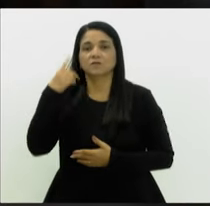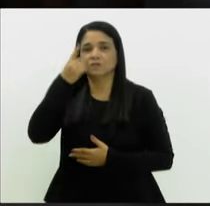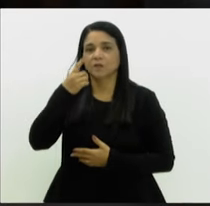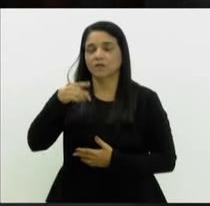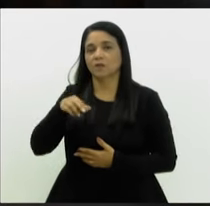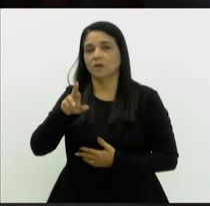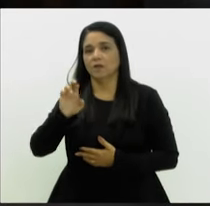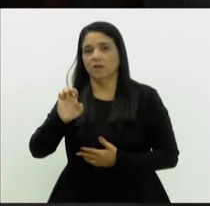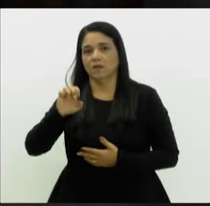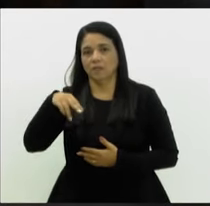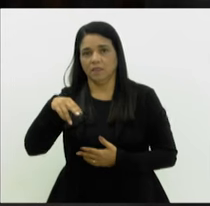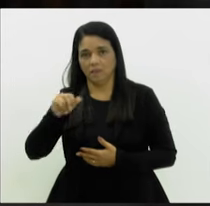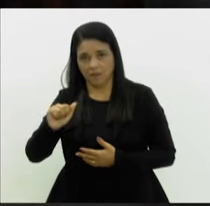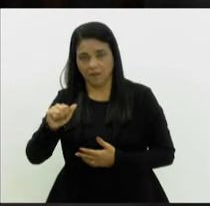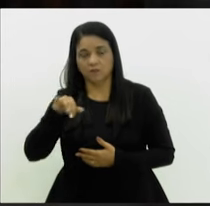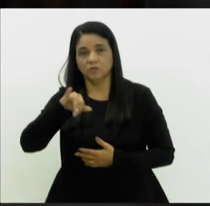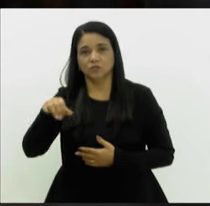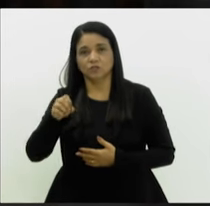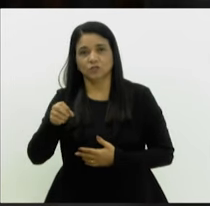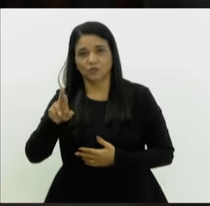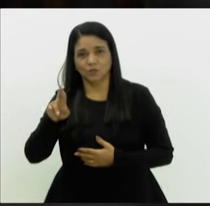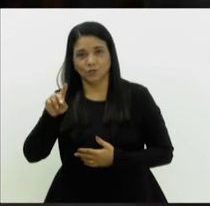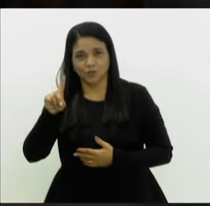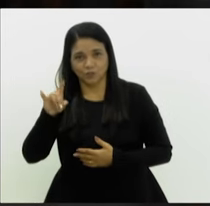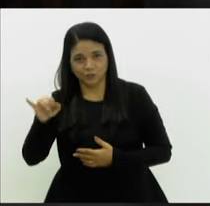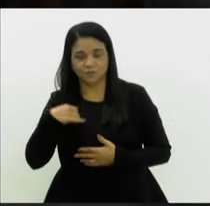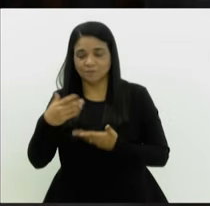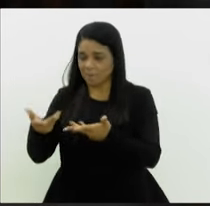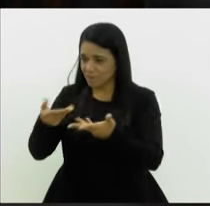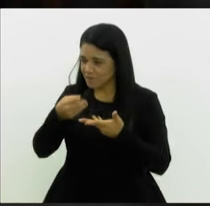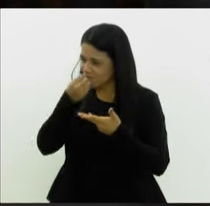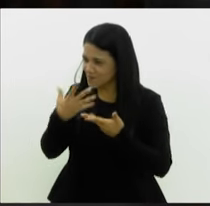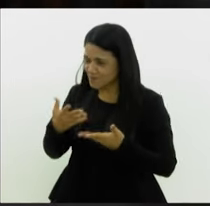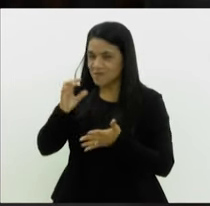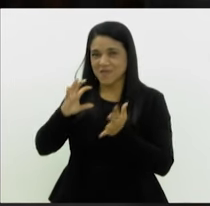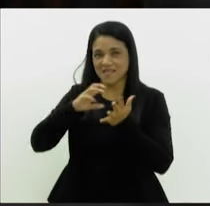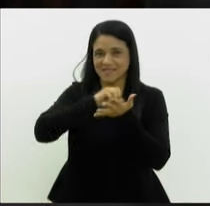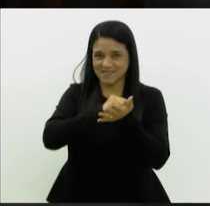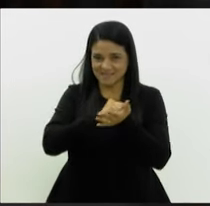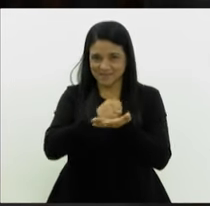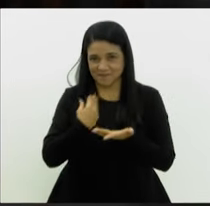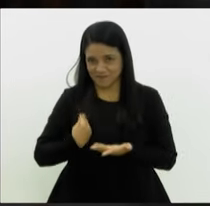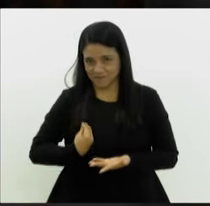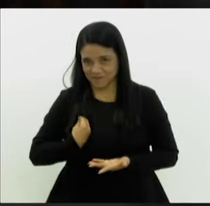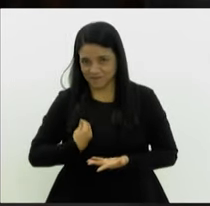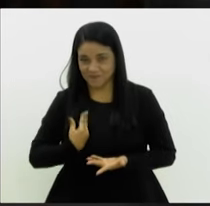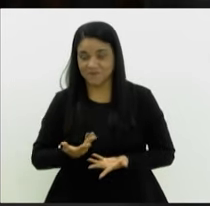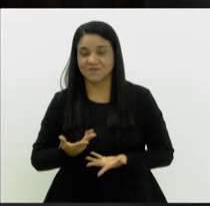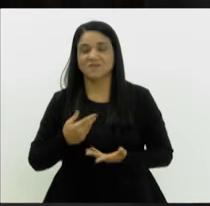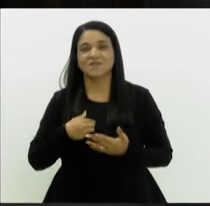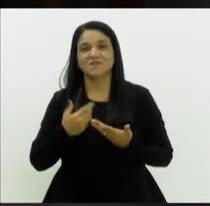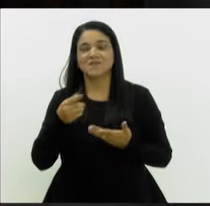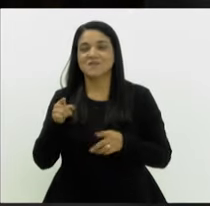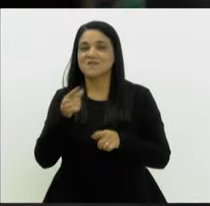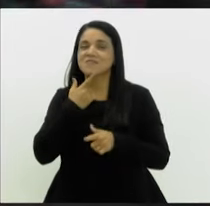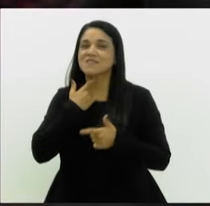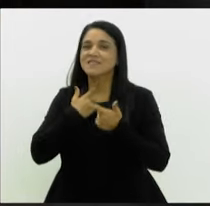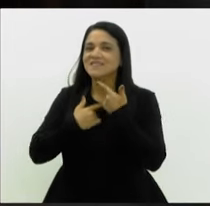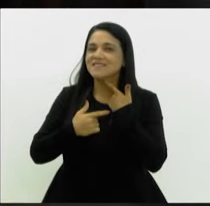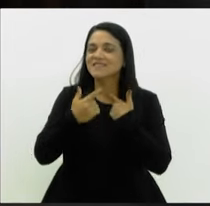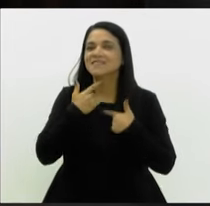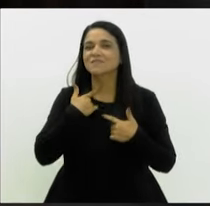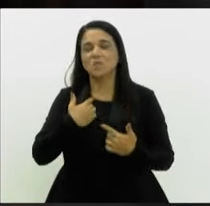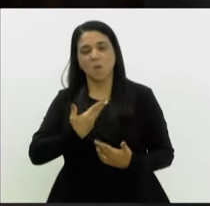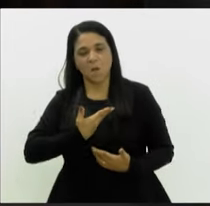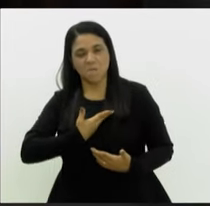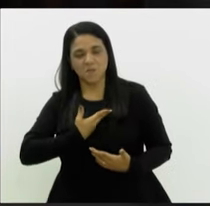gostaria de registrar a presença de Vossa Excelência, seja bem-vindo a essa casa e, concomitantemente, eu desejo a esse irmão, meu amigo